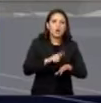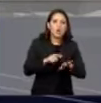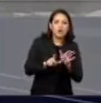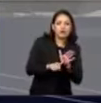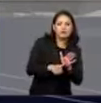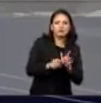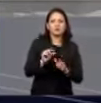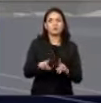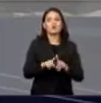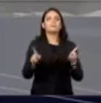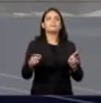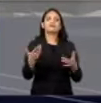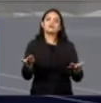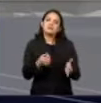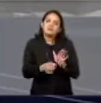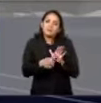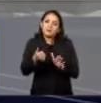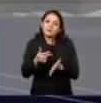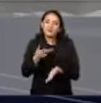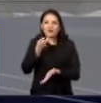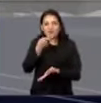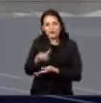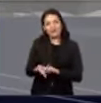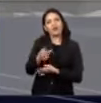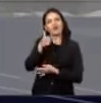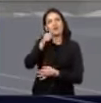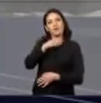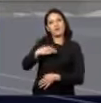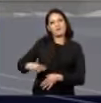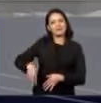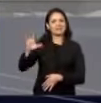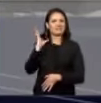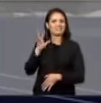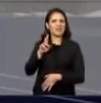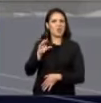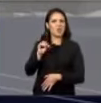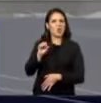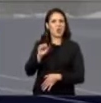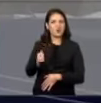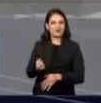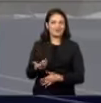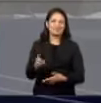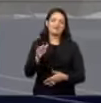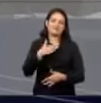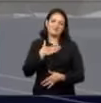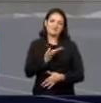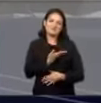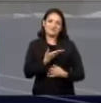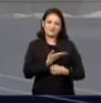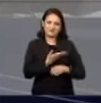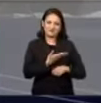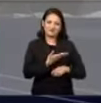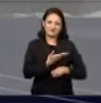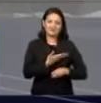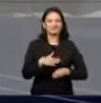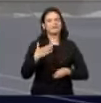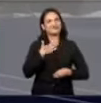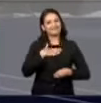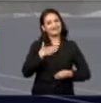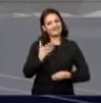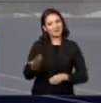dar a palavra rapidamente à ministra Rosa Weber, minha queridíssima colega e amiga, que nos dá a honra da presença